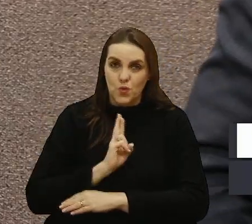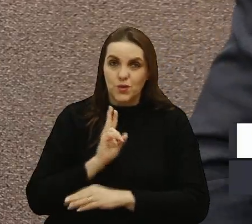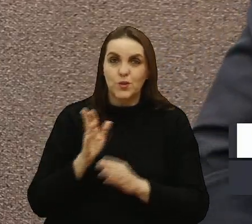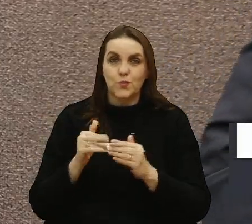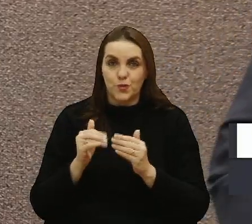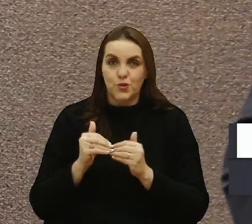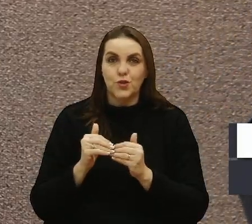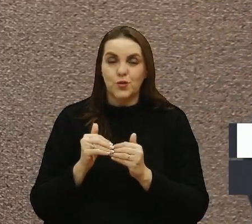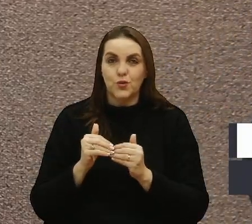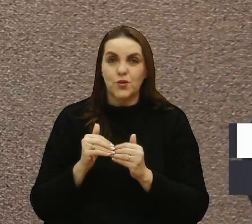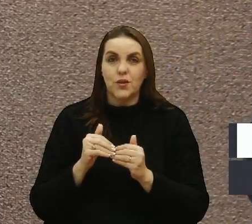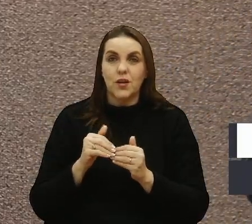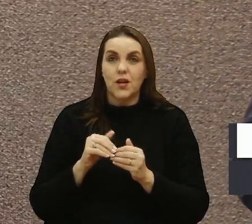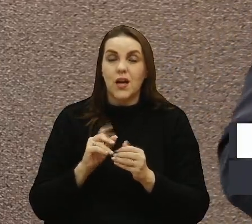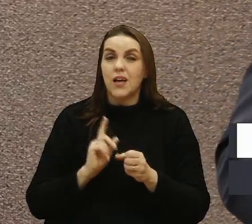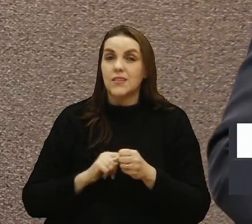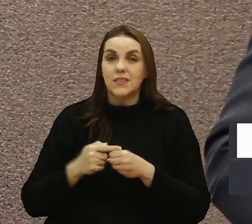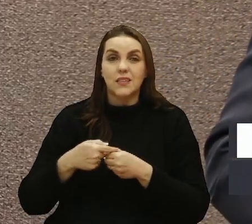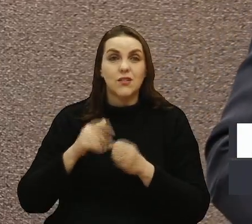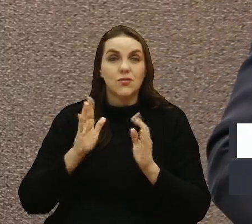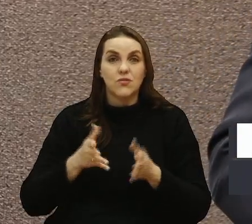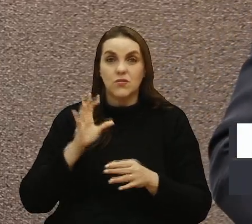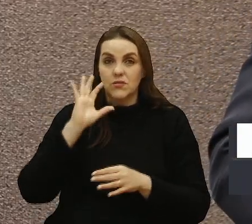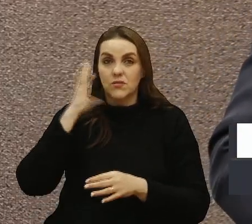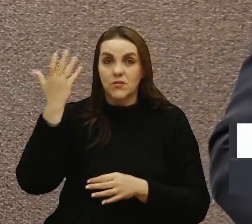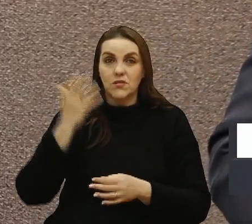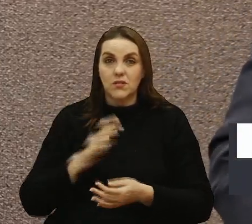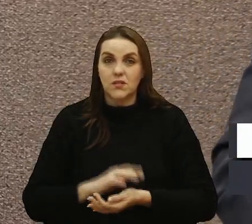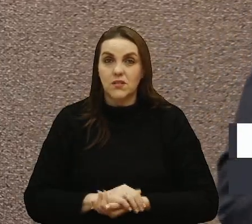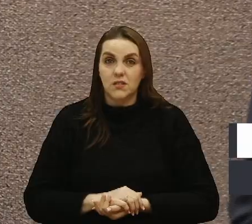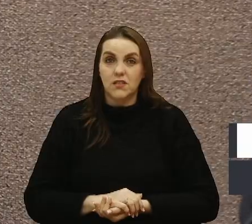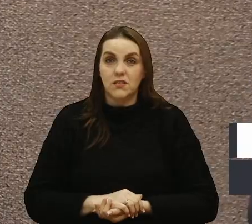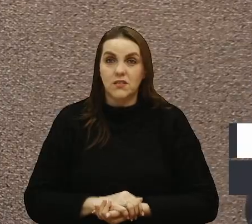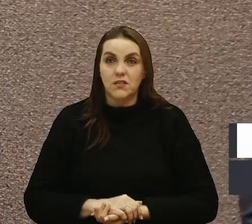o município já resolveu essa questão.